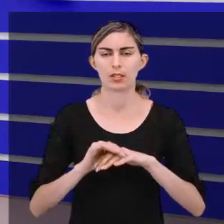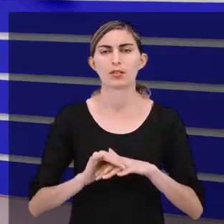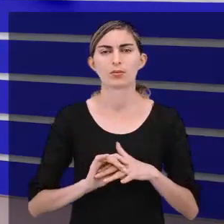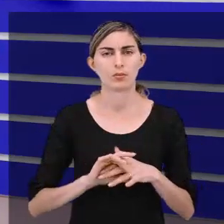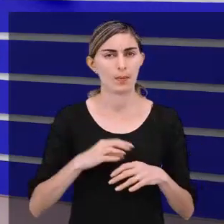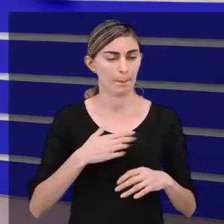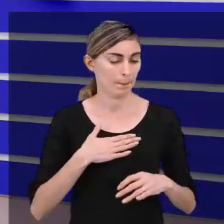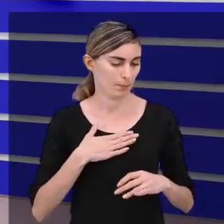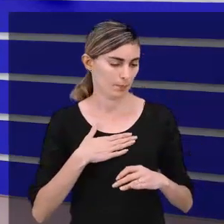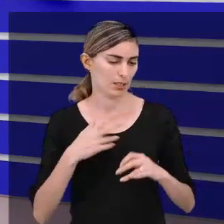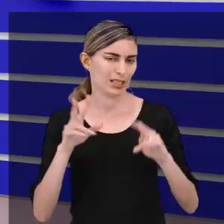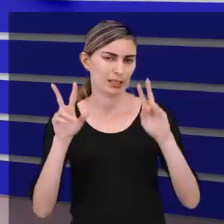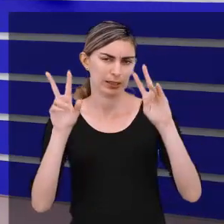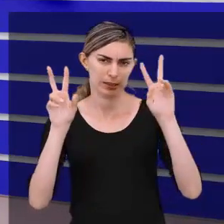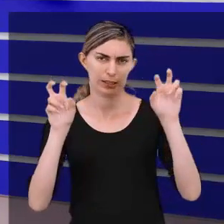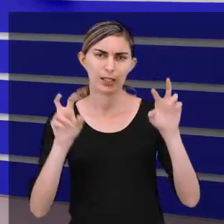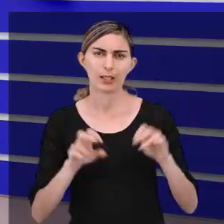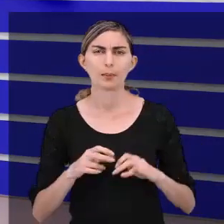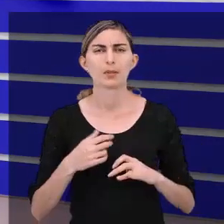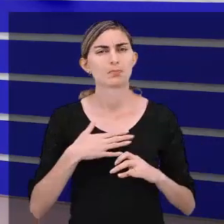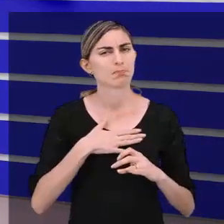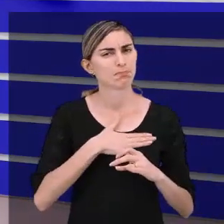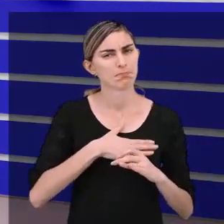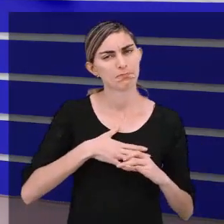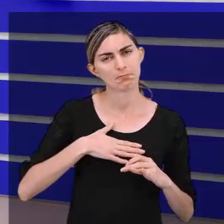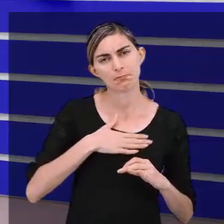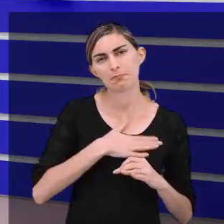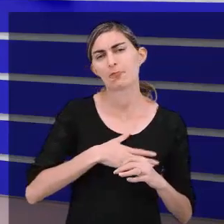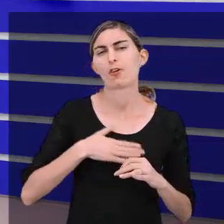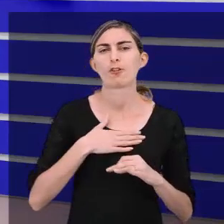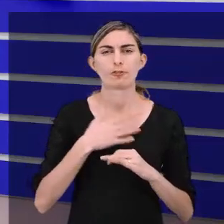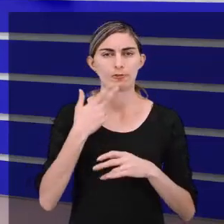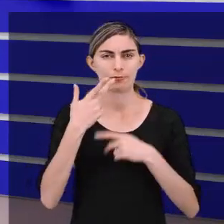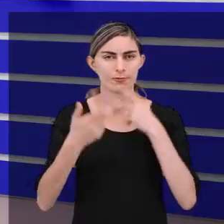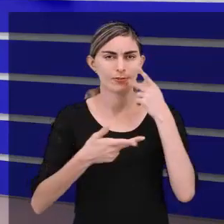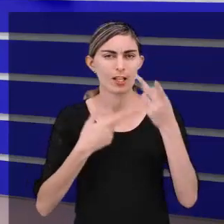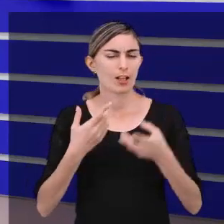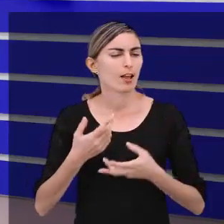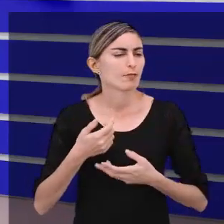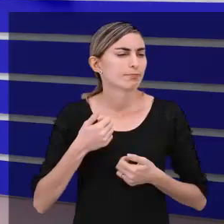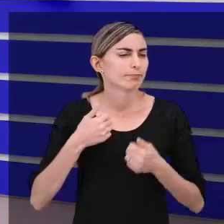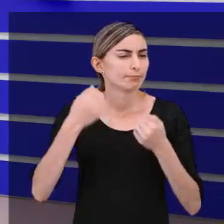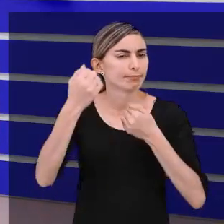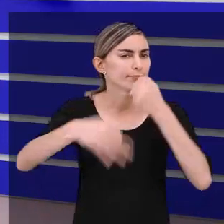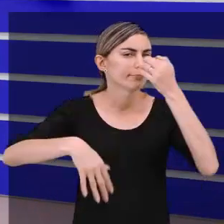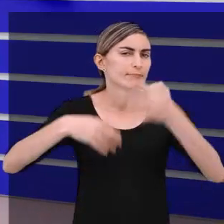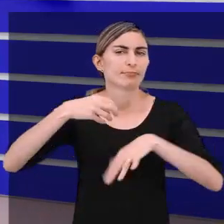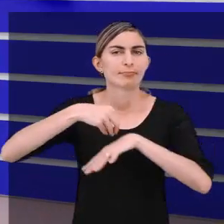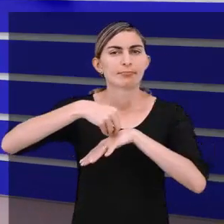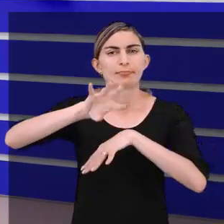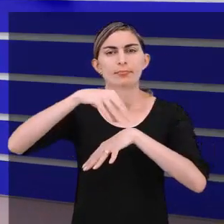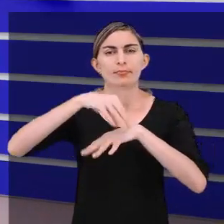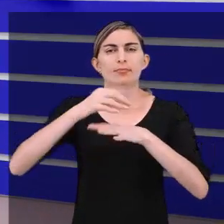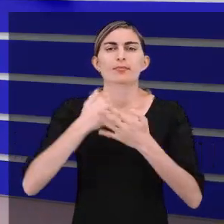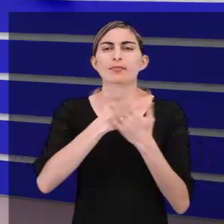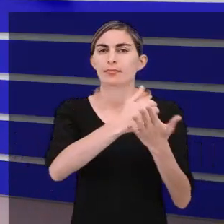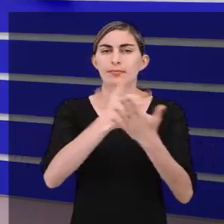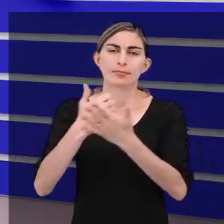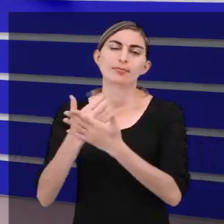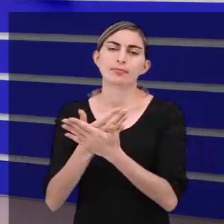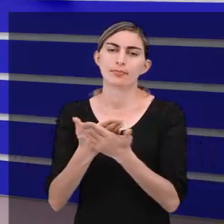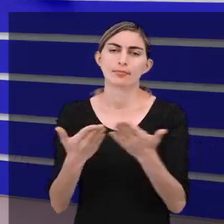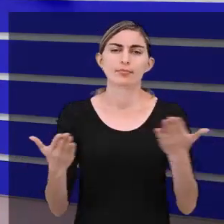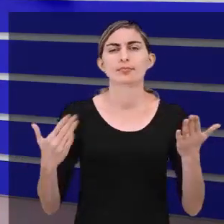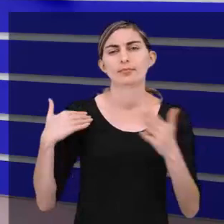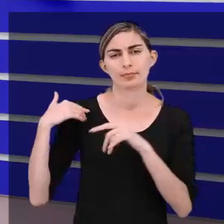um tema que muito me dá apreço, que eu gosto e me sinto muito à vontade para contribuir com vocês.